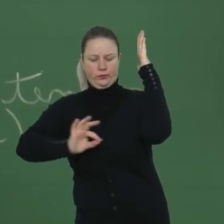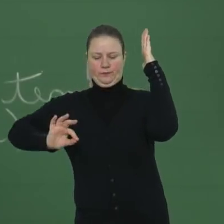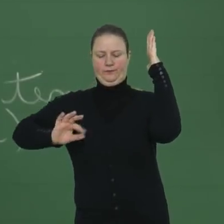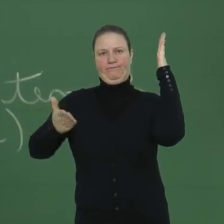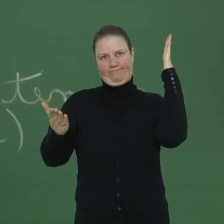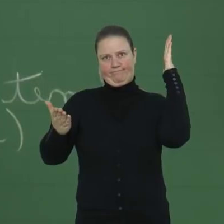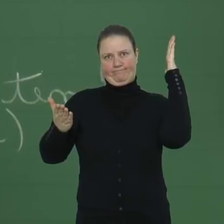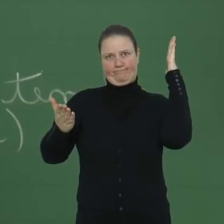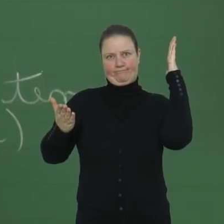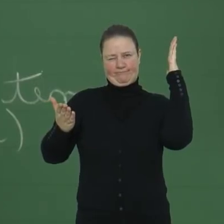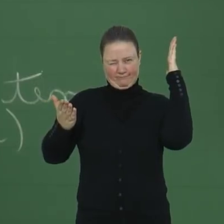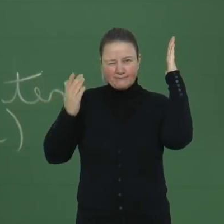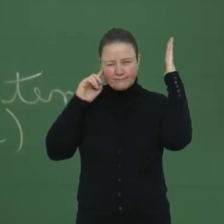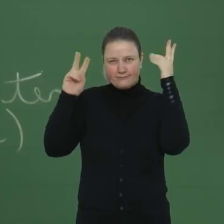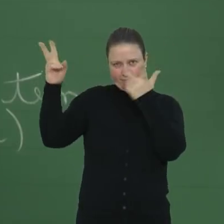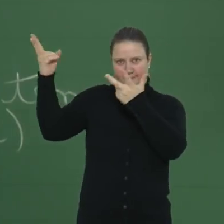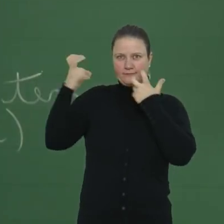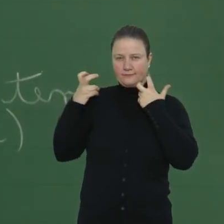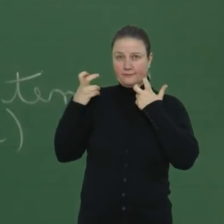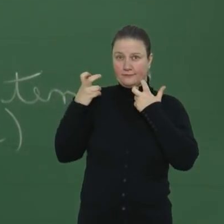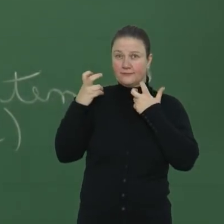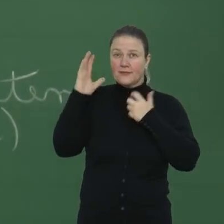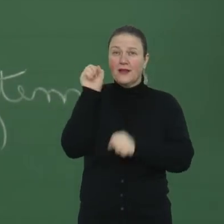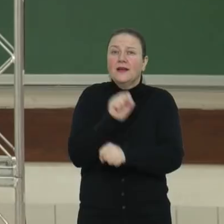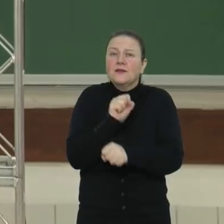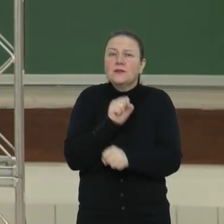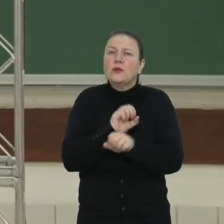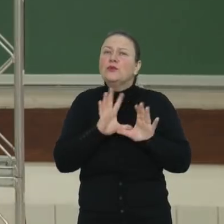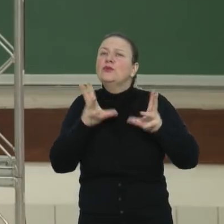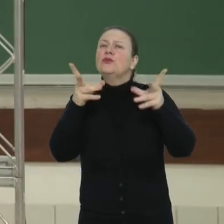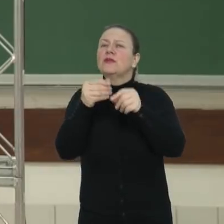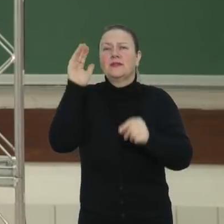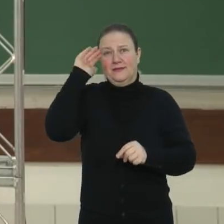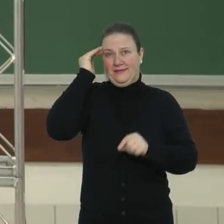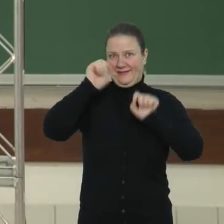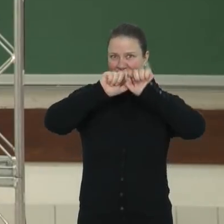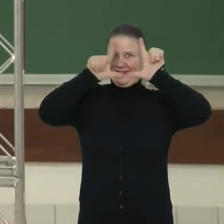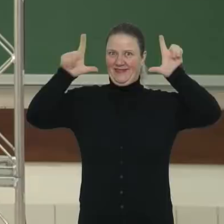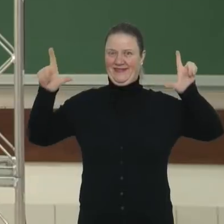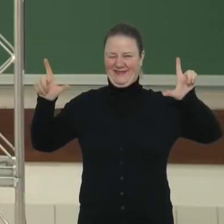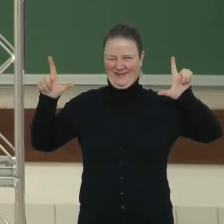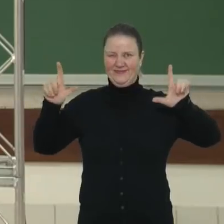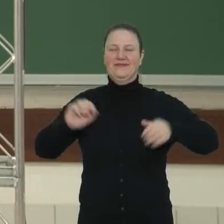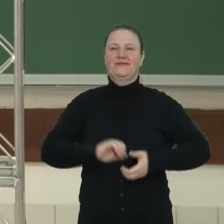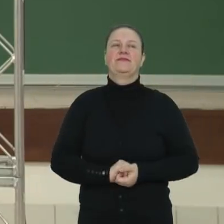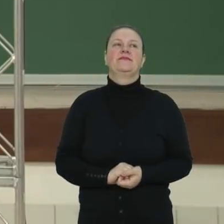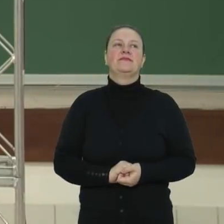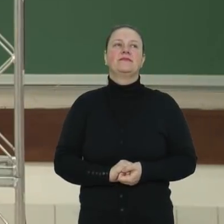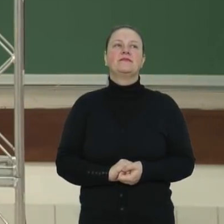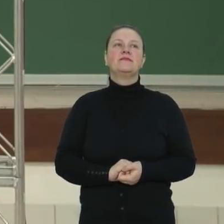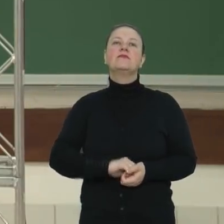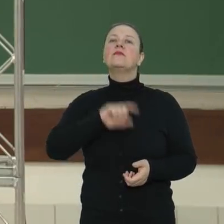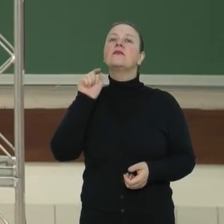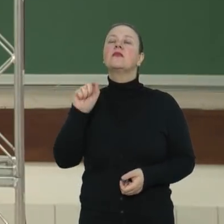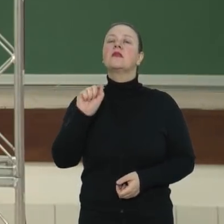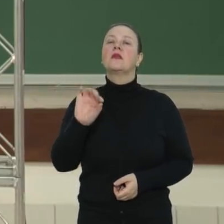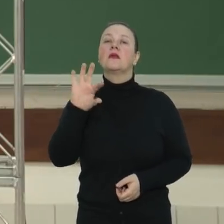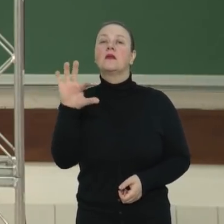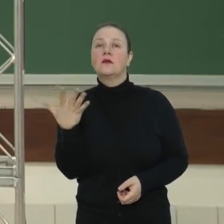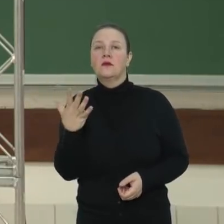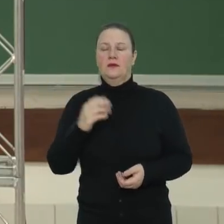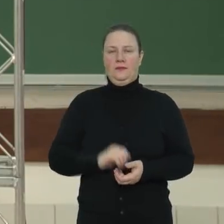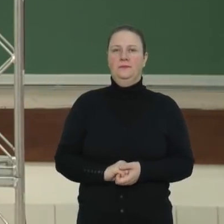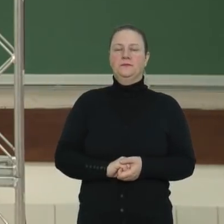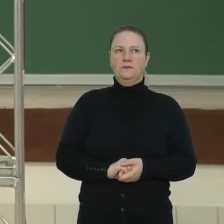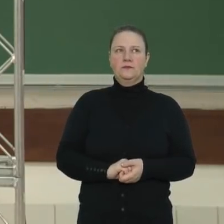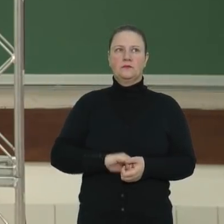bactérias. Conseguiram entender? Espero que sim, não é? Então, vamos continuar. O que acontece aqui? A gente já colocou aqui,